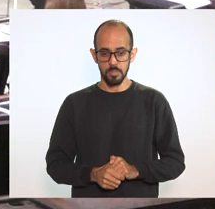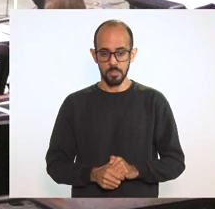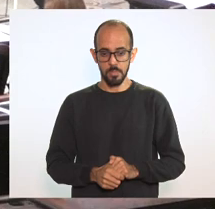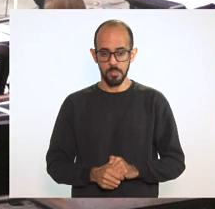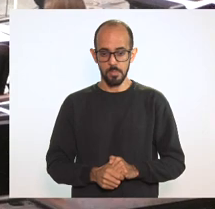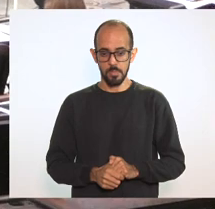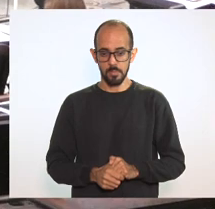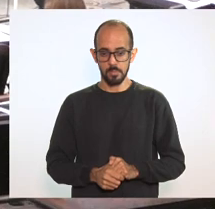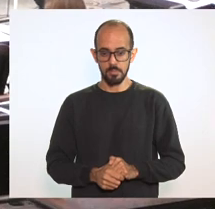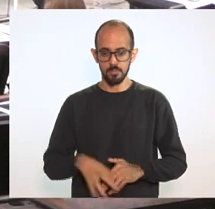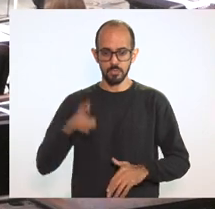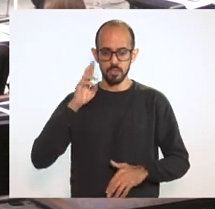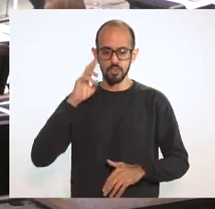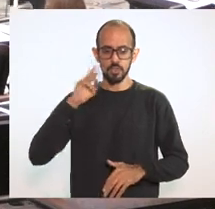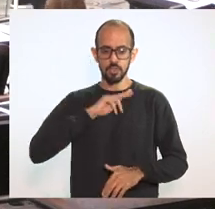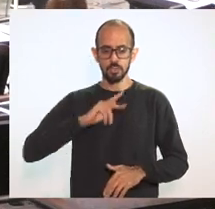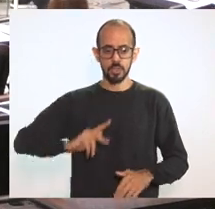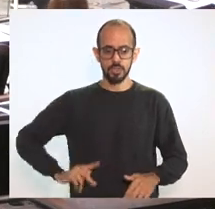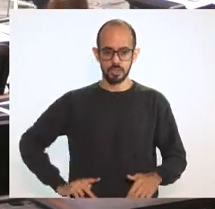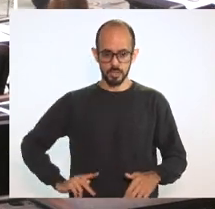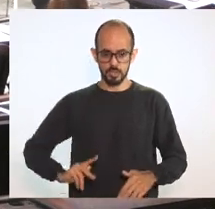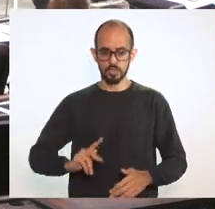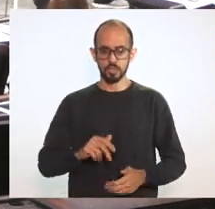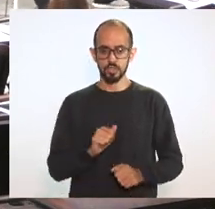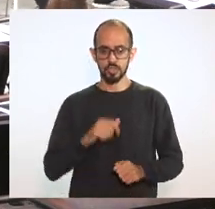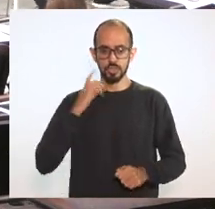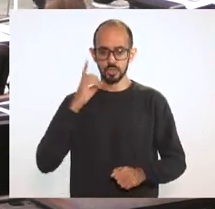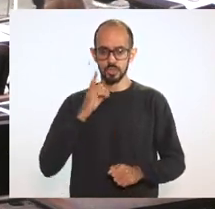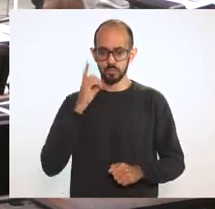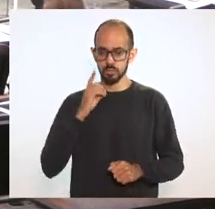Senhor presidente, senhoras e senhores deputados,